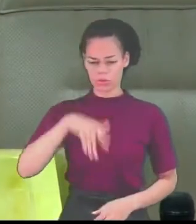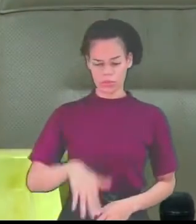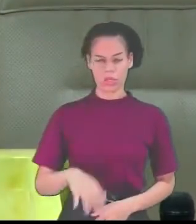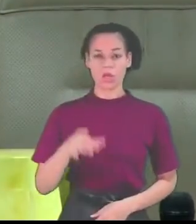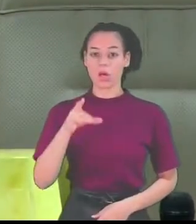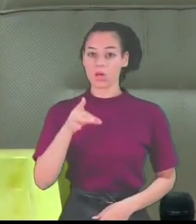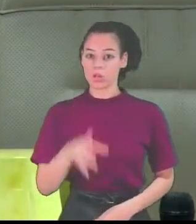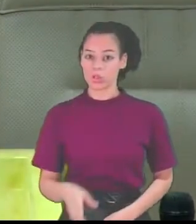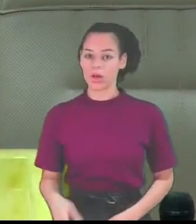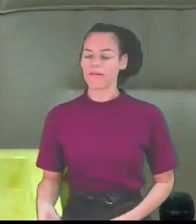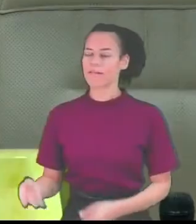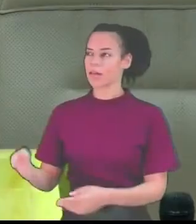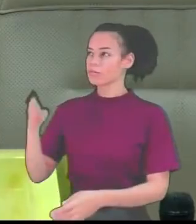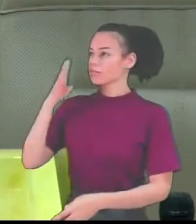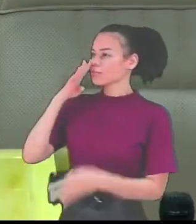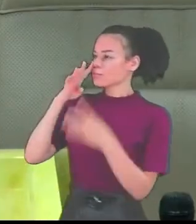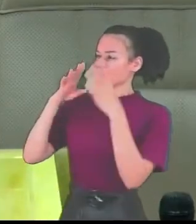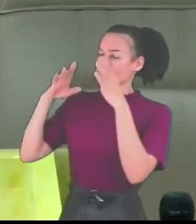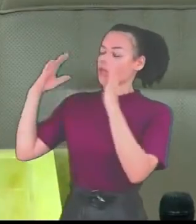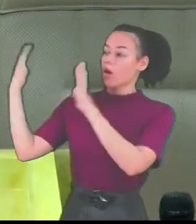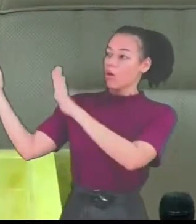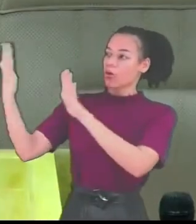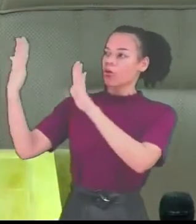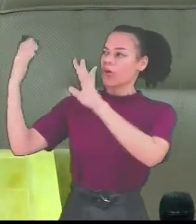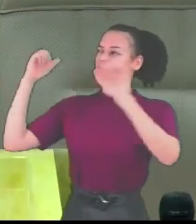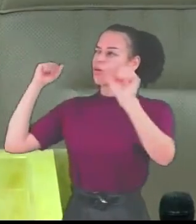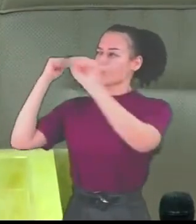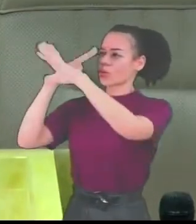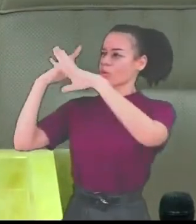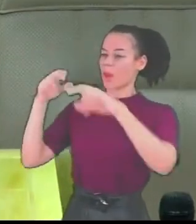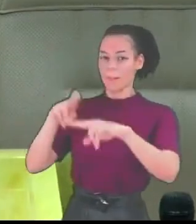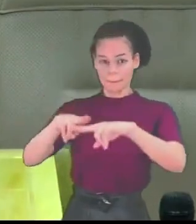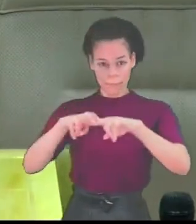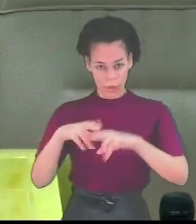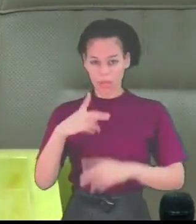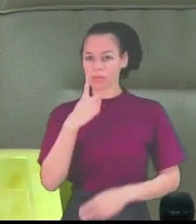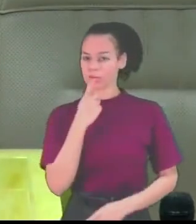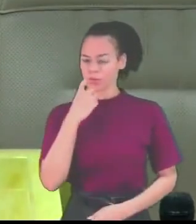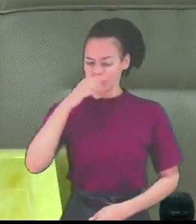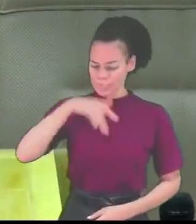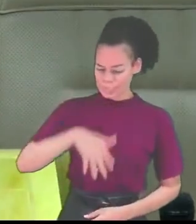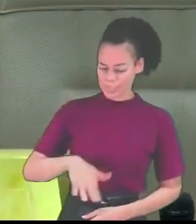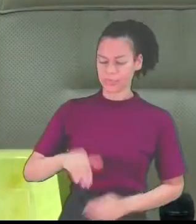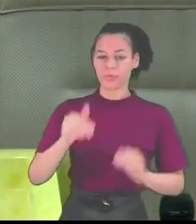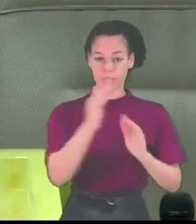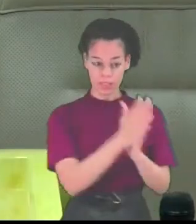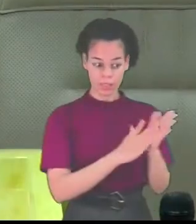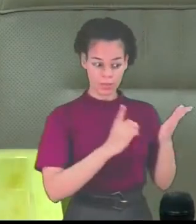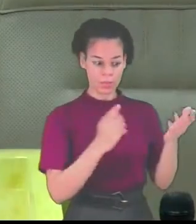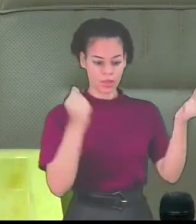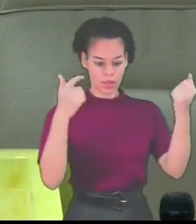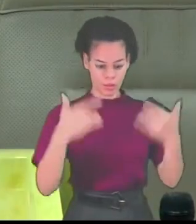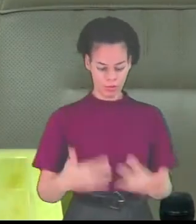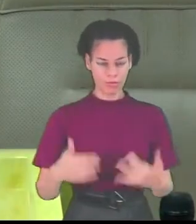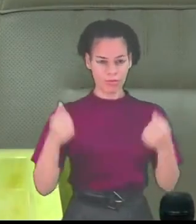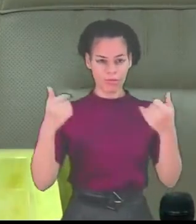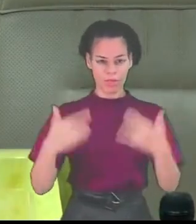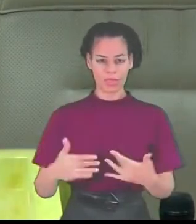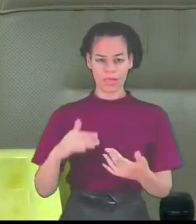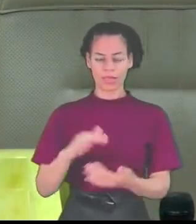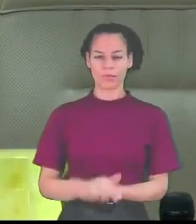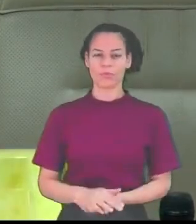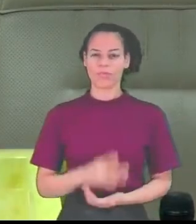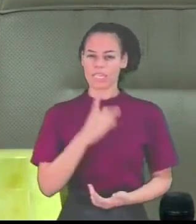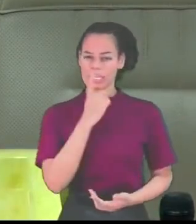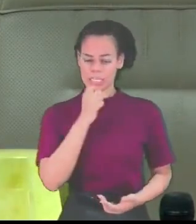vai poder contemplar Jesus de Face a Face na glória por causa do sangue e atividades quem sem derramamento